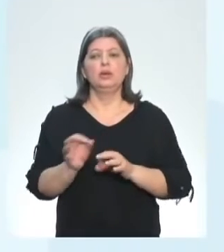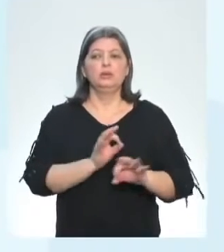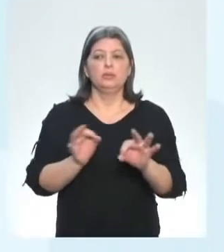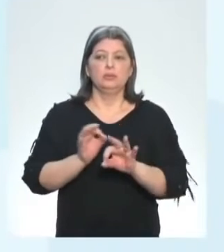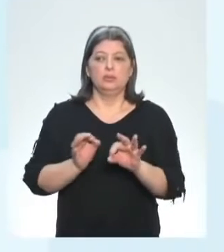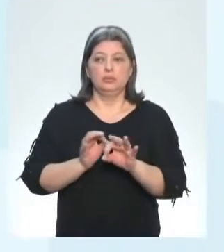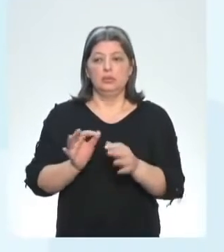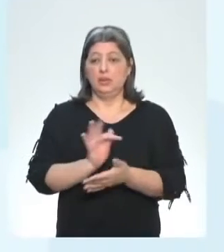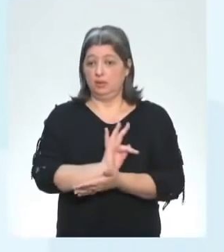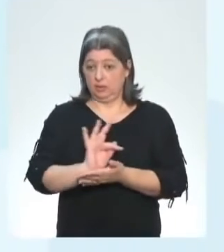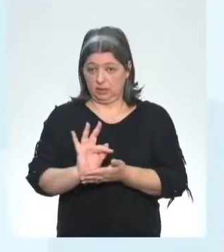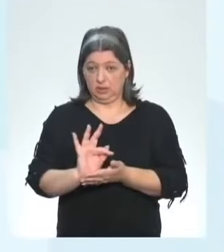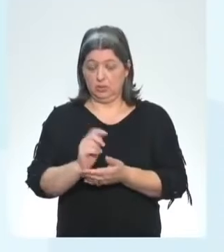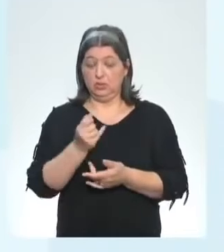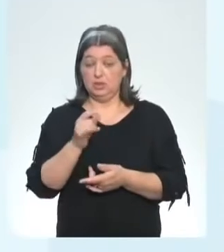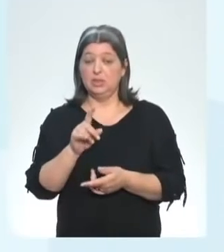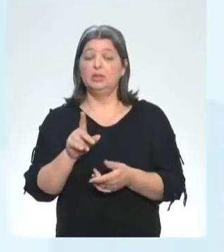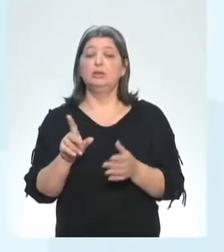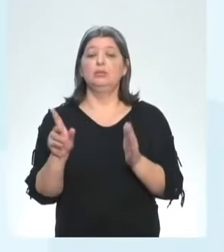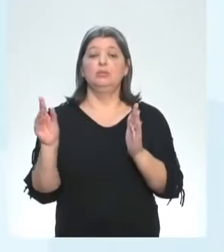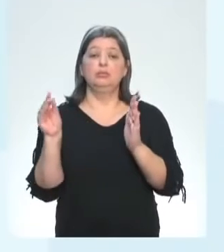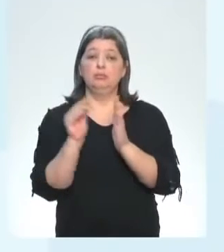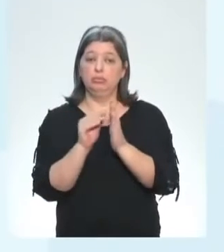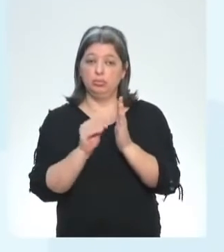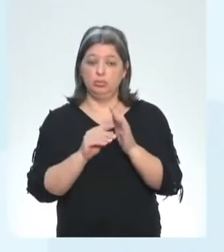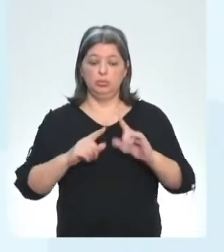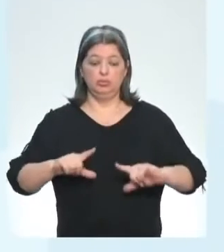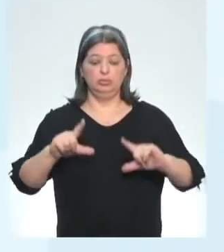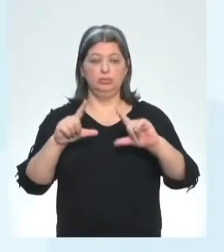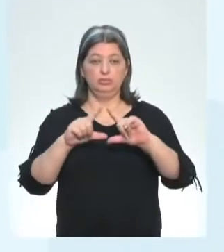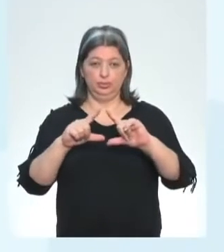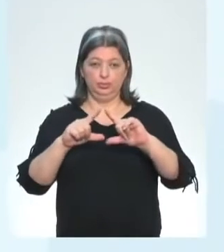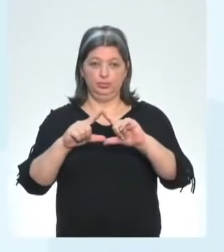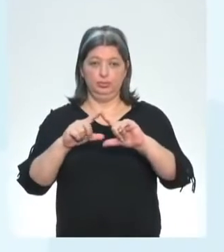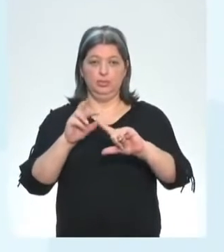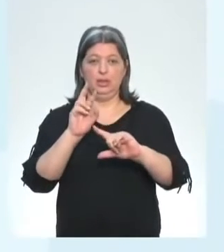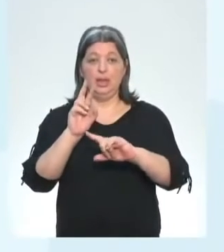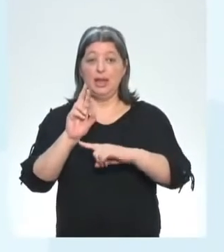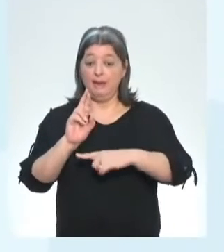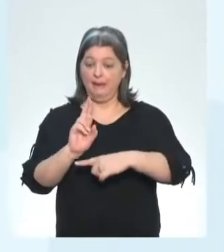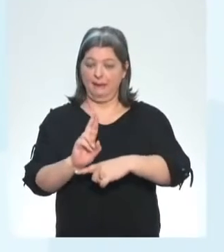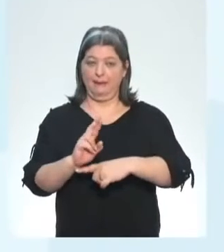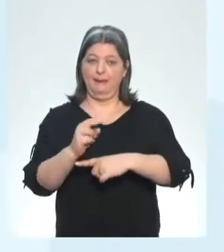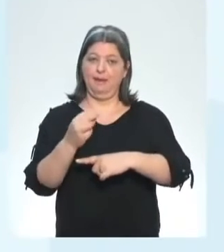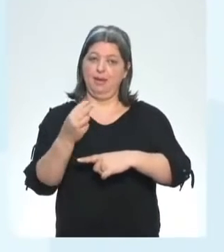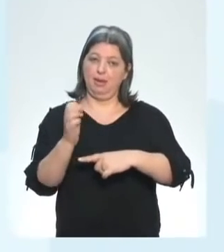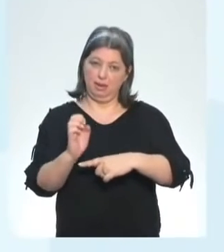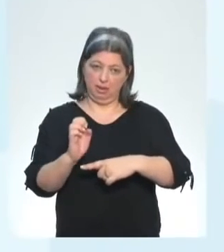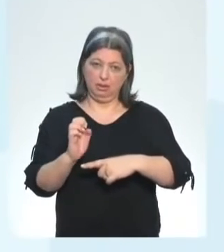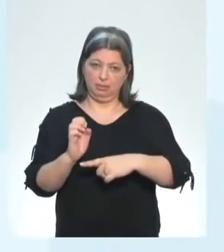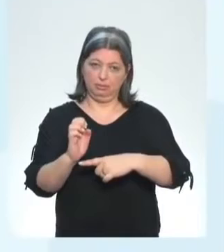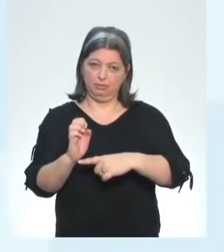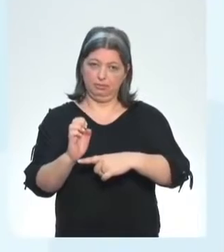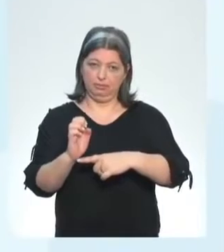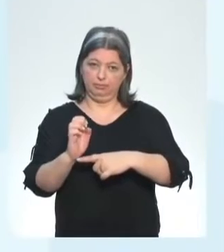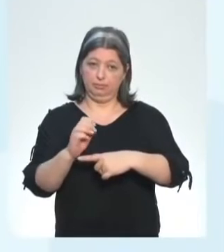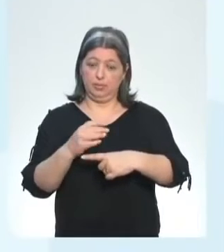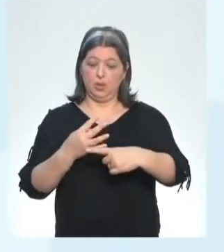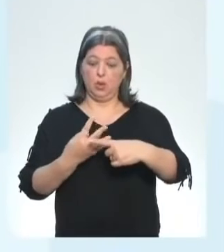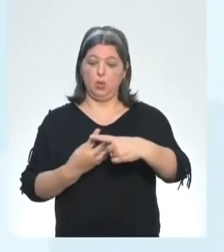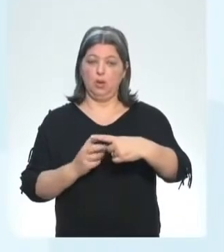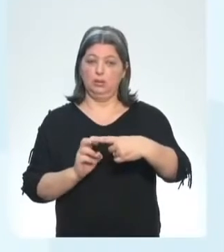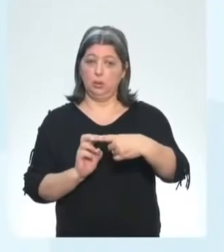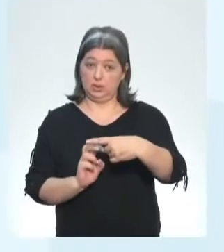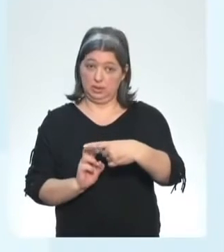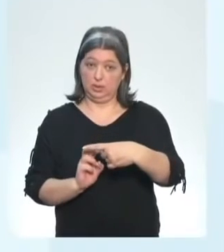ó, se você colocou os dados do triângulo maior em cima de um lado da fração, ó, da proporção, do outro